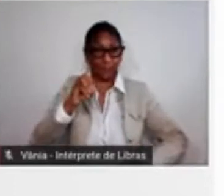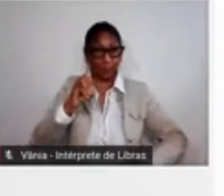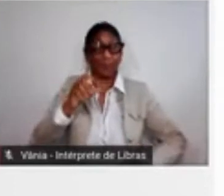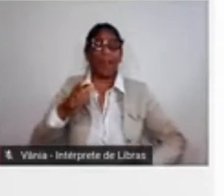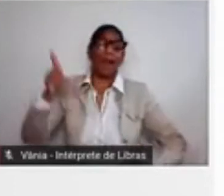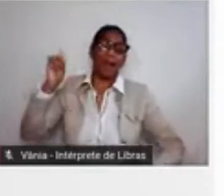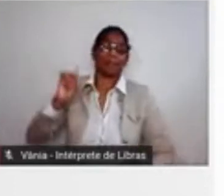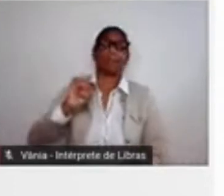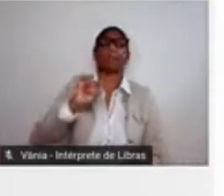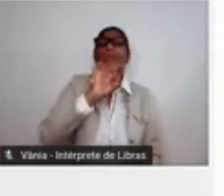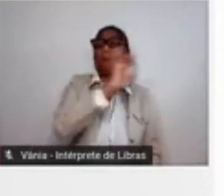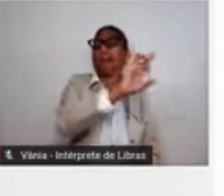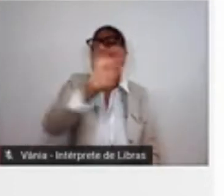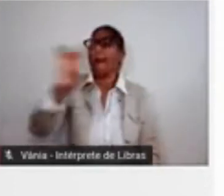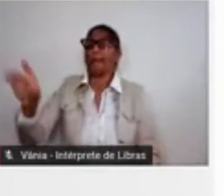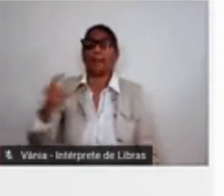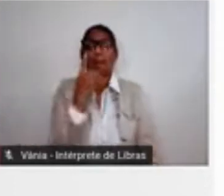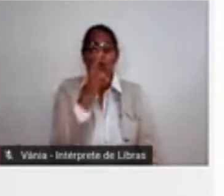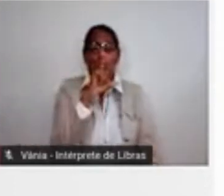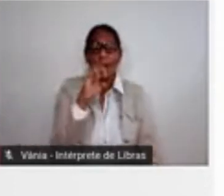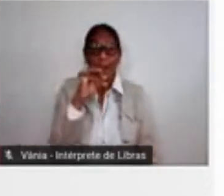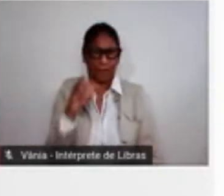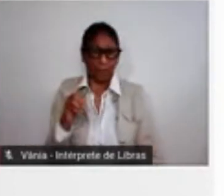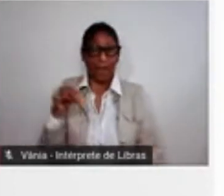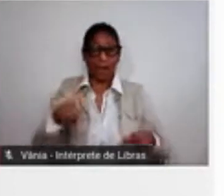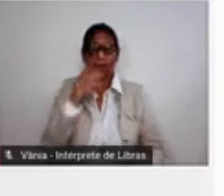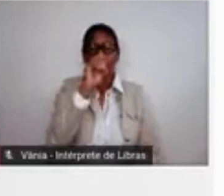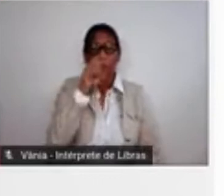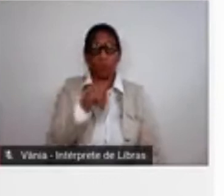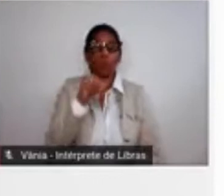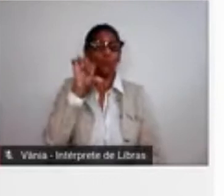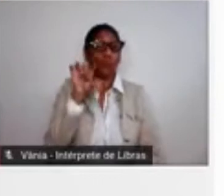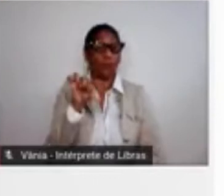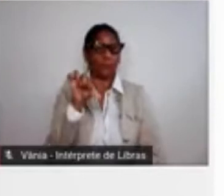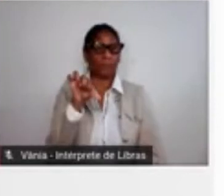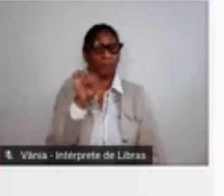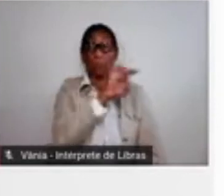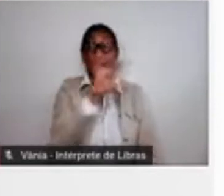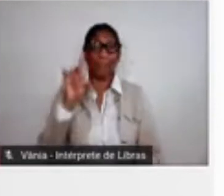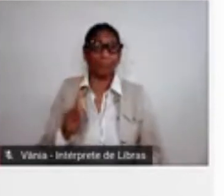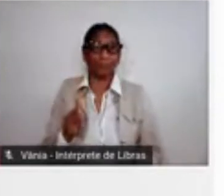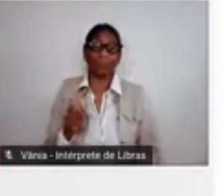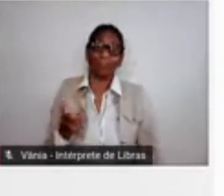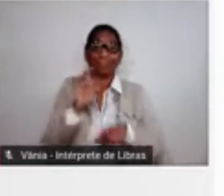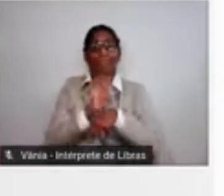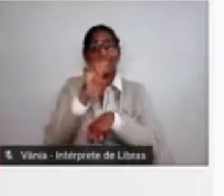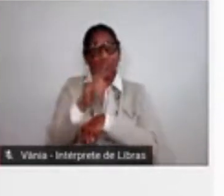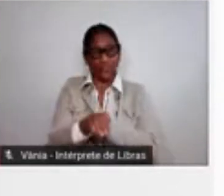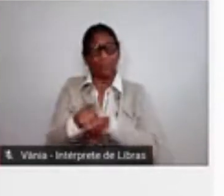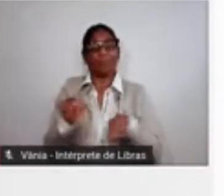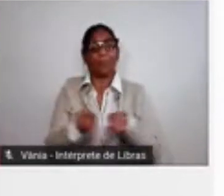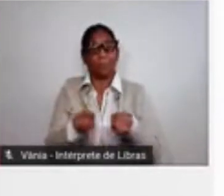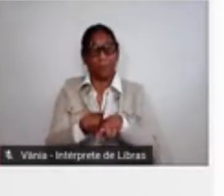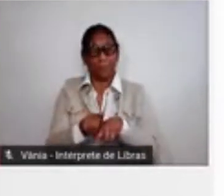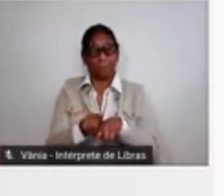livre, cravado, na última bandeira, e agora 0,9. Então, Erechim também teve